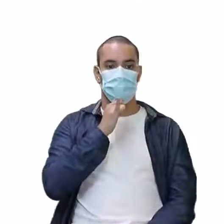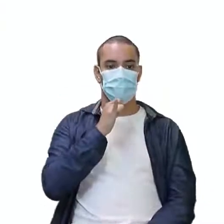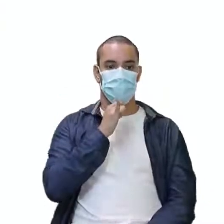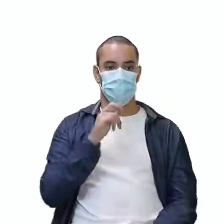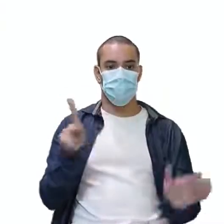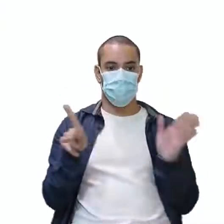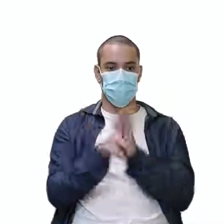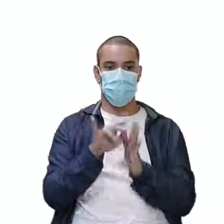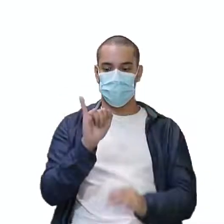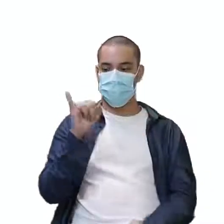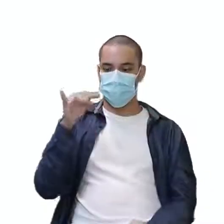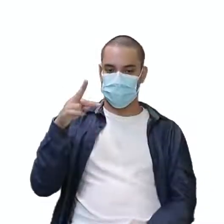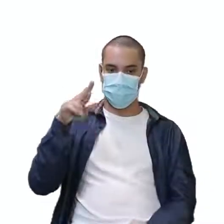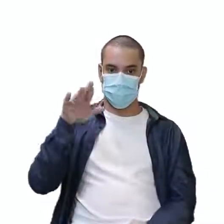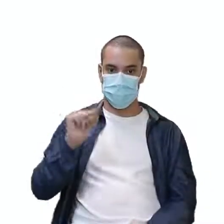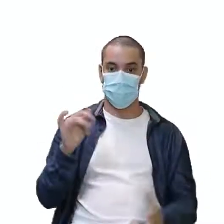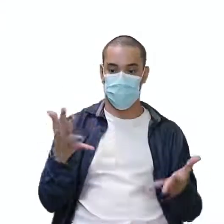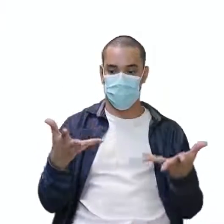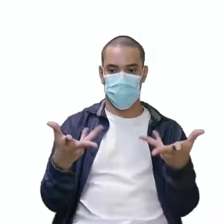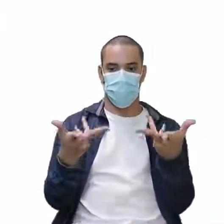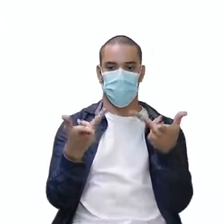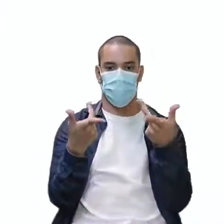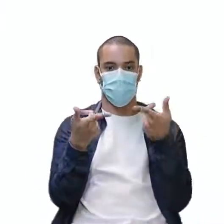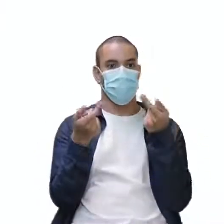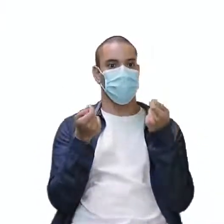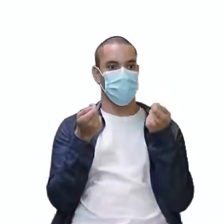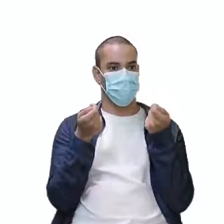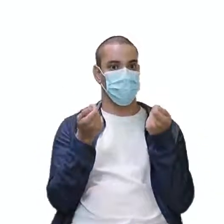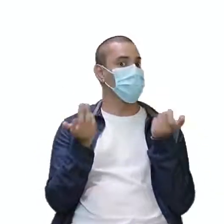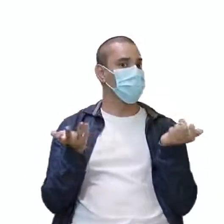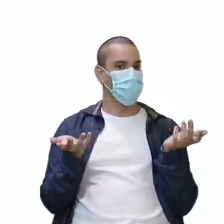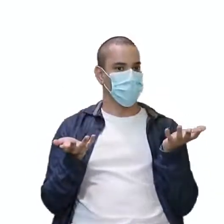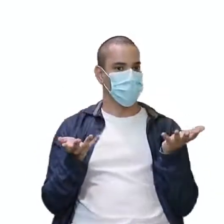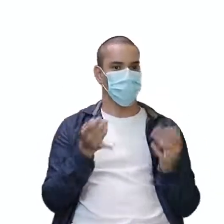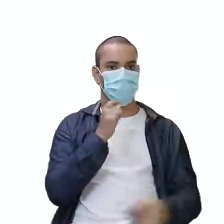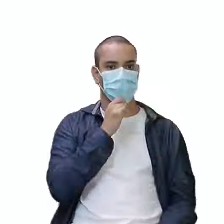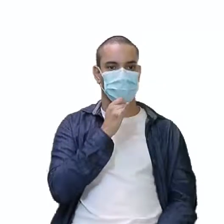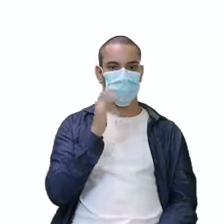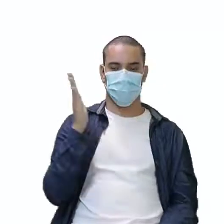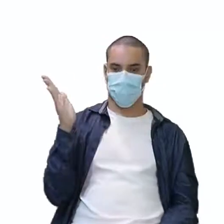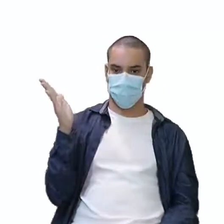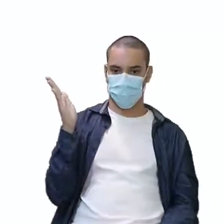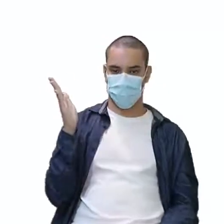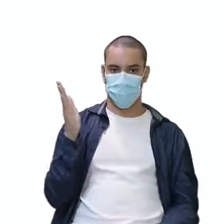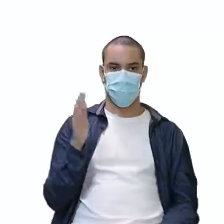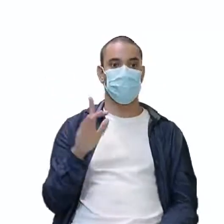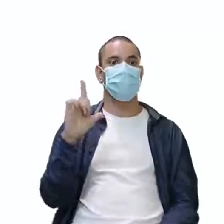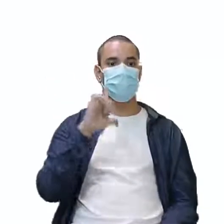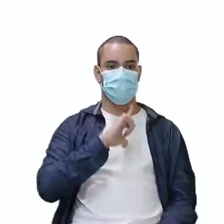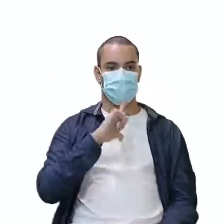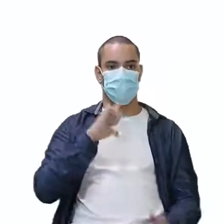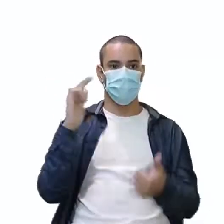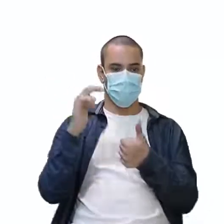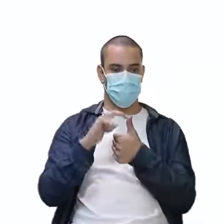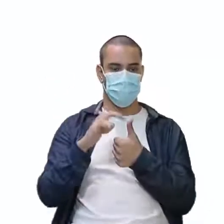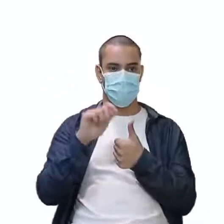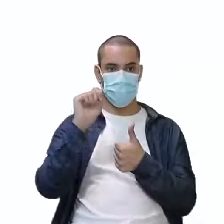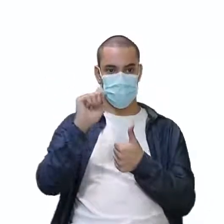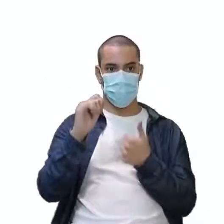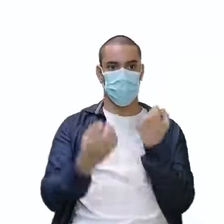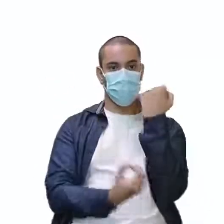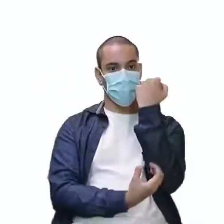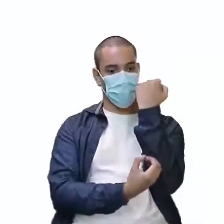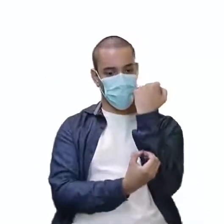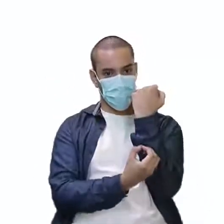relação intraespecífica harmônica? Olha lá. Então, você tem